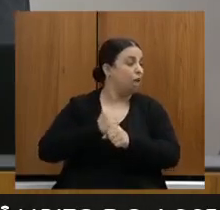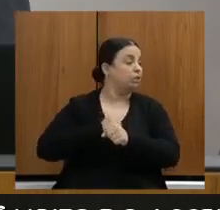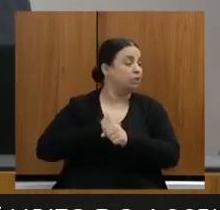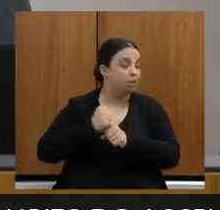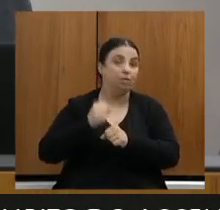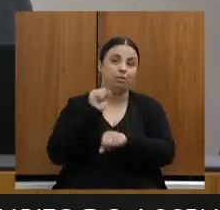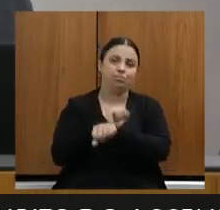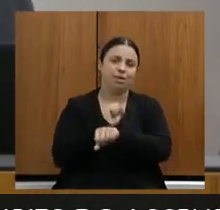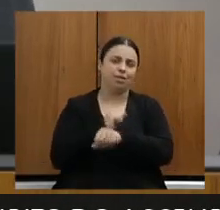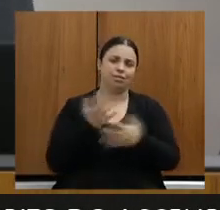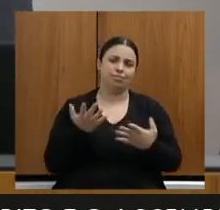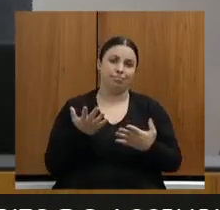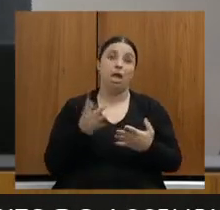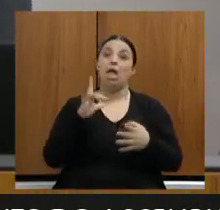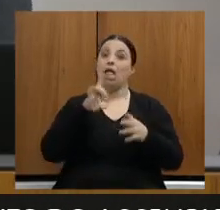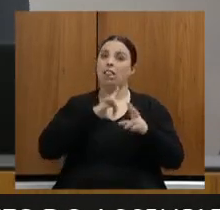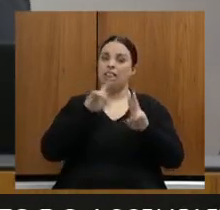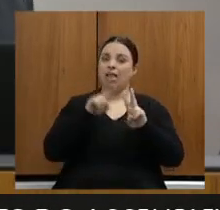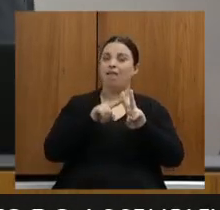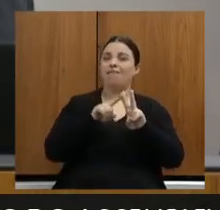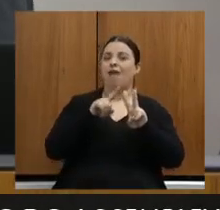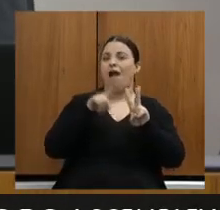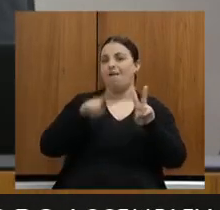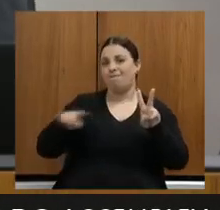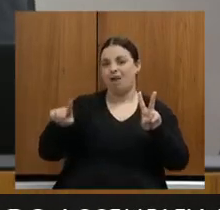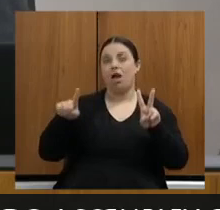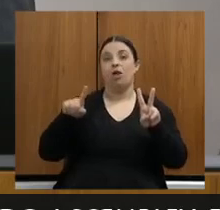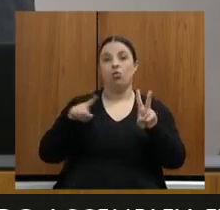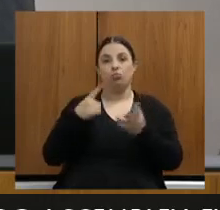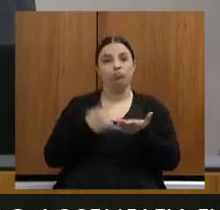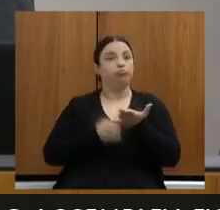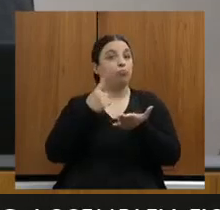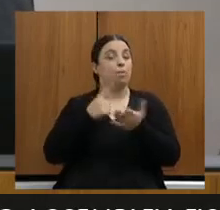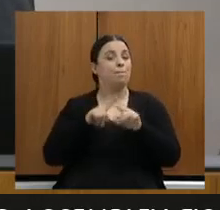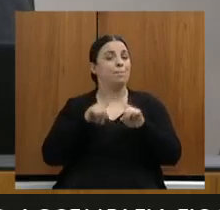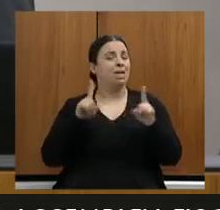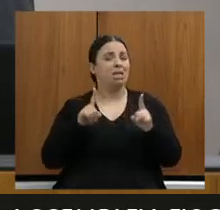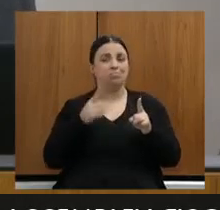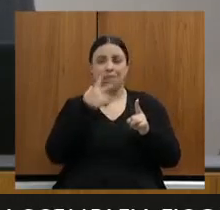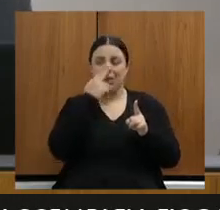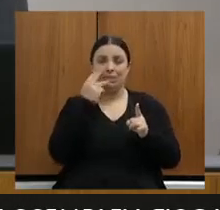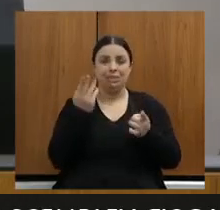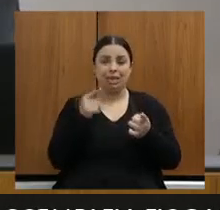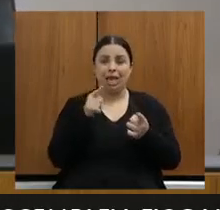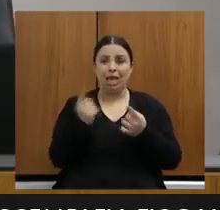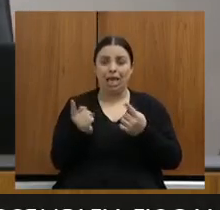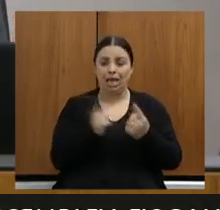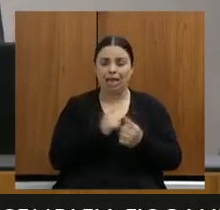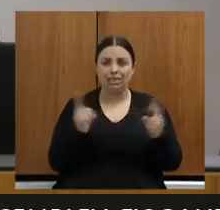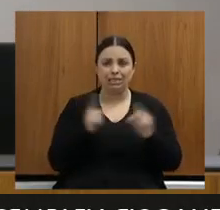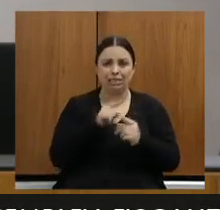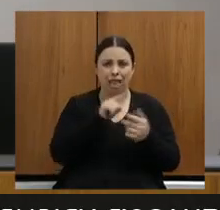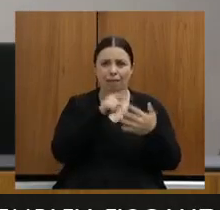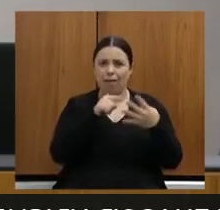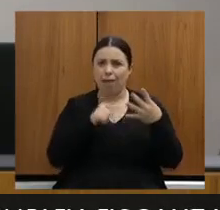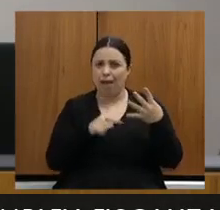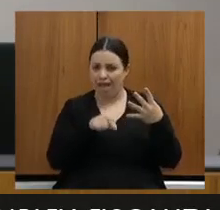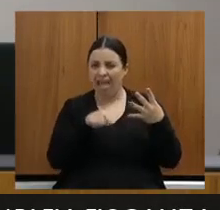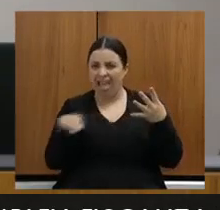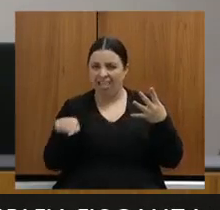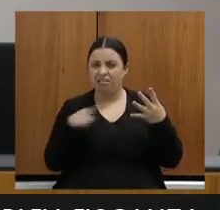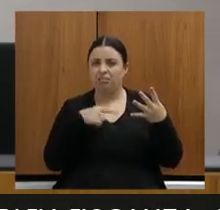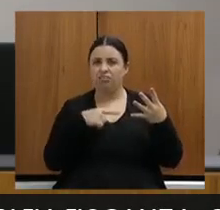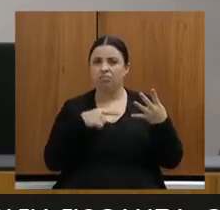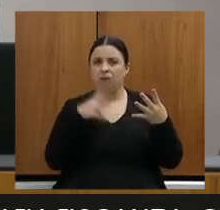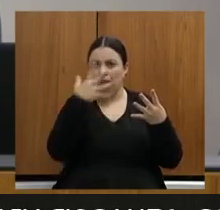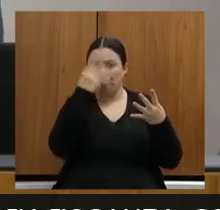Mas aquelas estradas não foram lembrados nos sentamos tentamos de todas as formas fazer